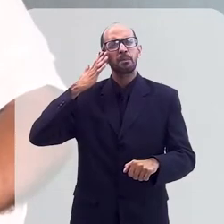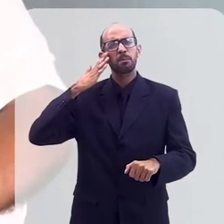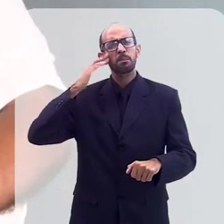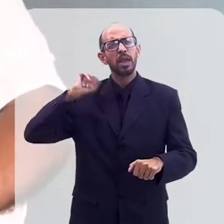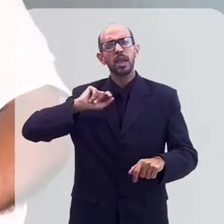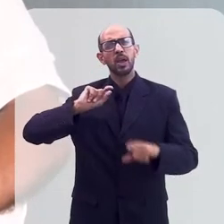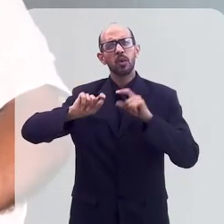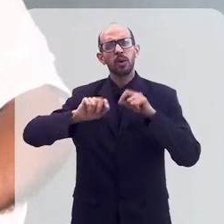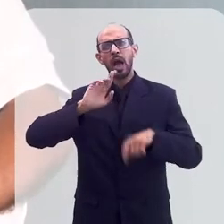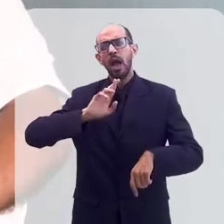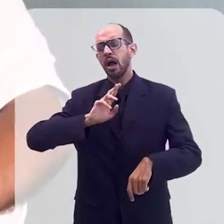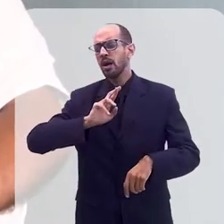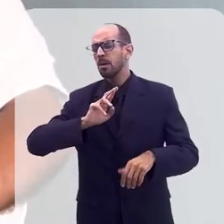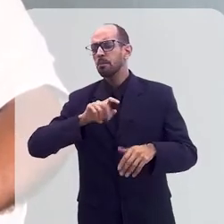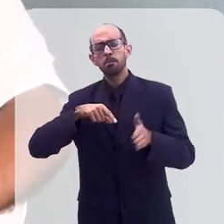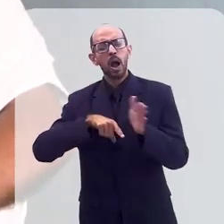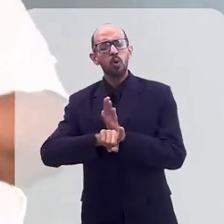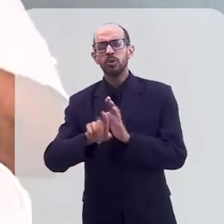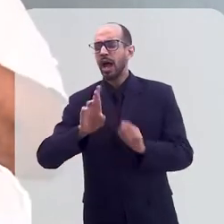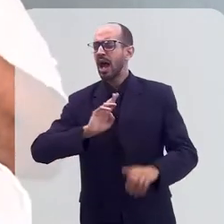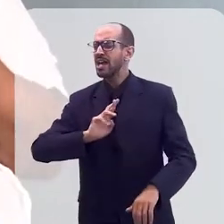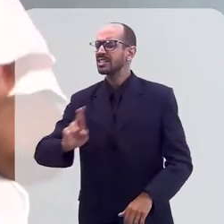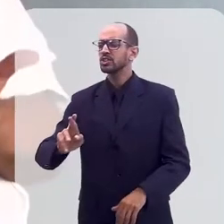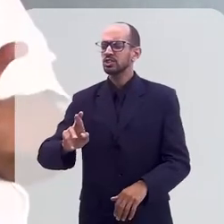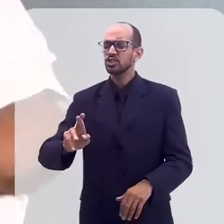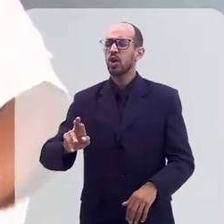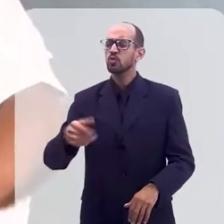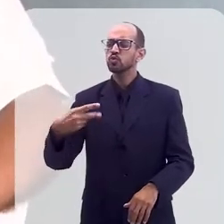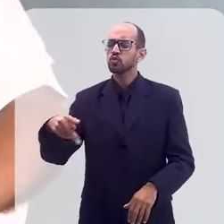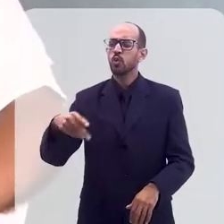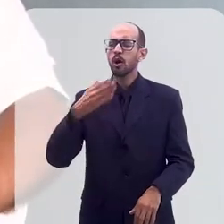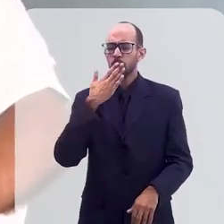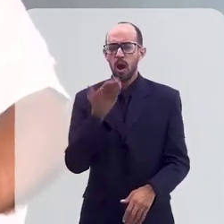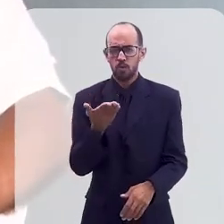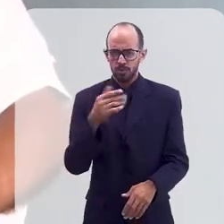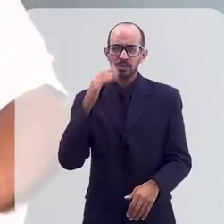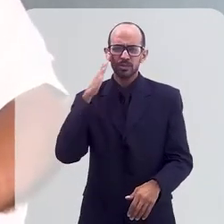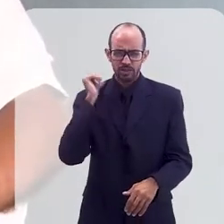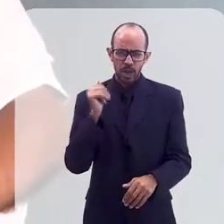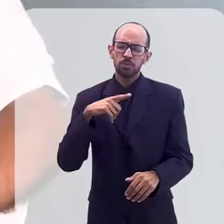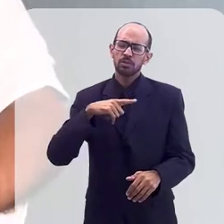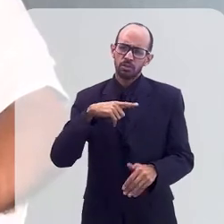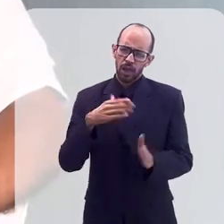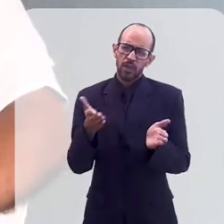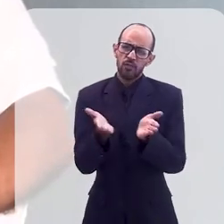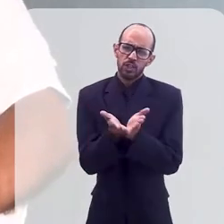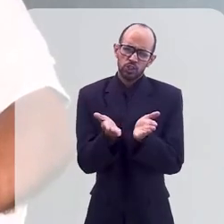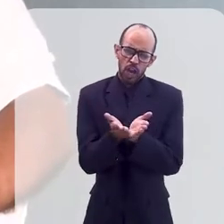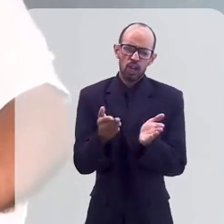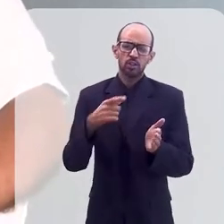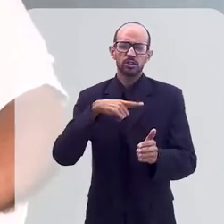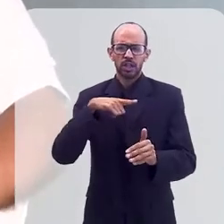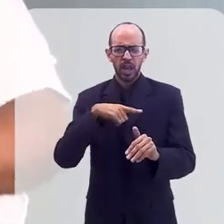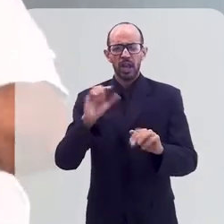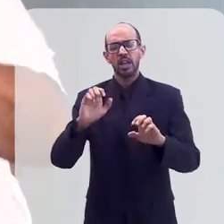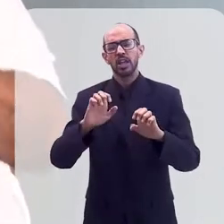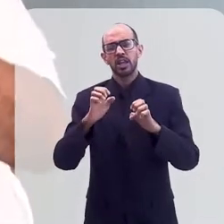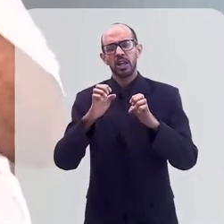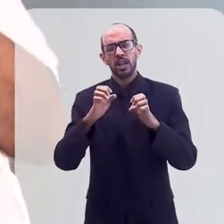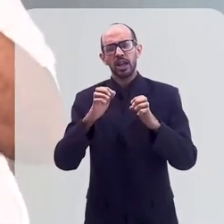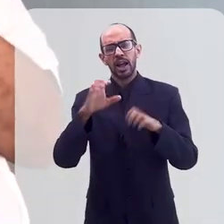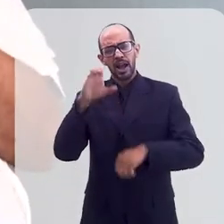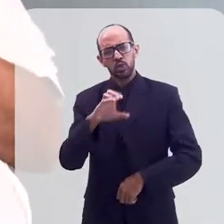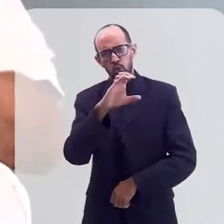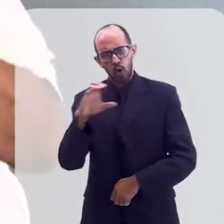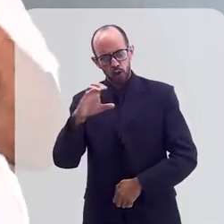lá. A gente acaba sabendo que tem evangélicos, tem católicos, tem